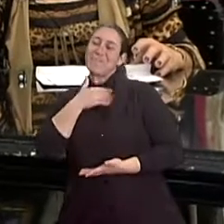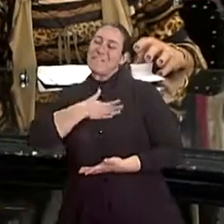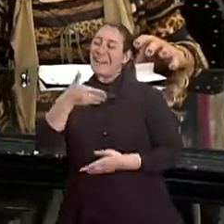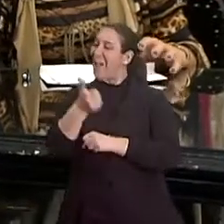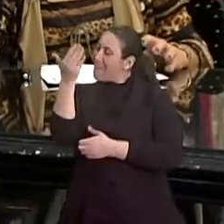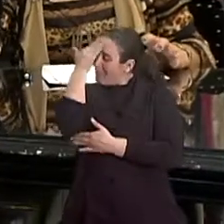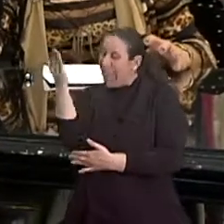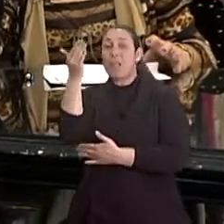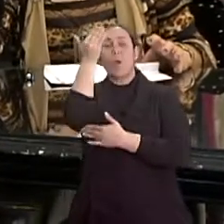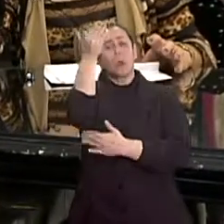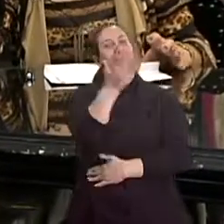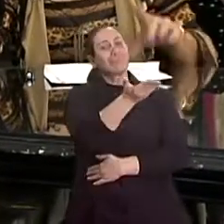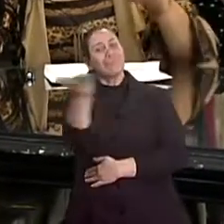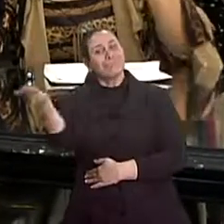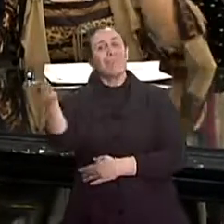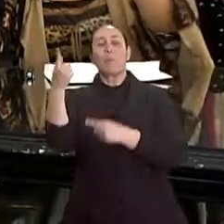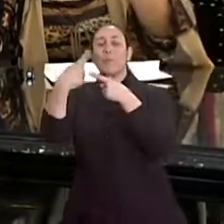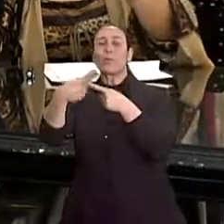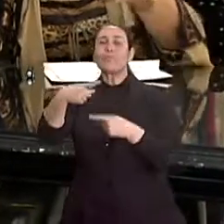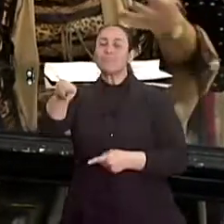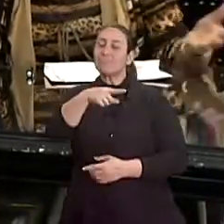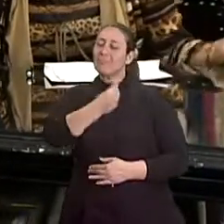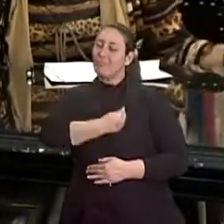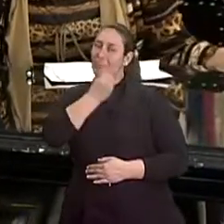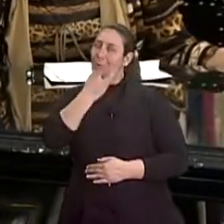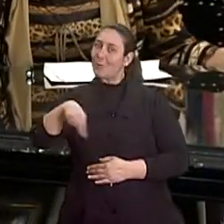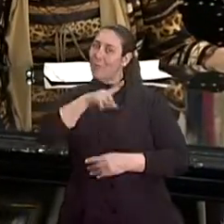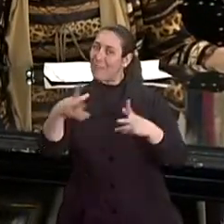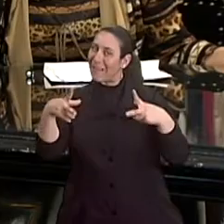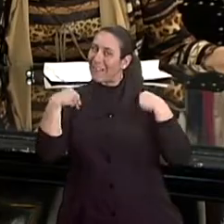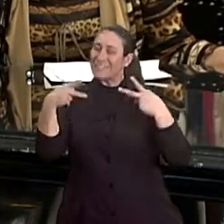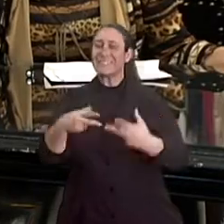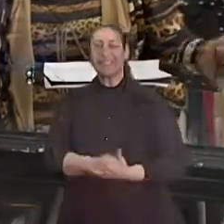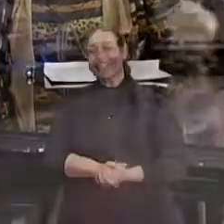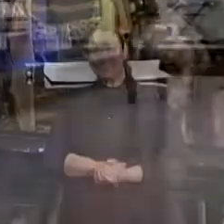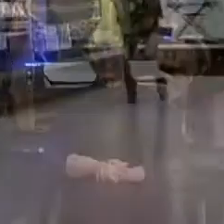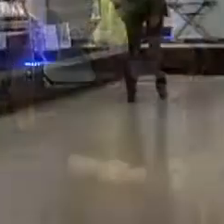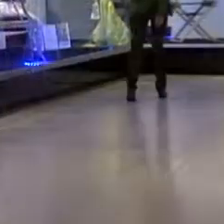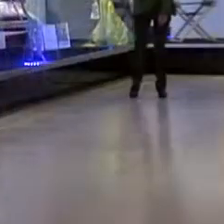Obrigada, querida. Obrigada a todos vocês e viva bem, que a gente merece, né?